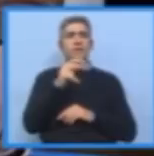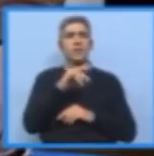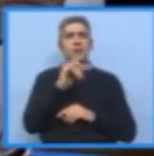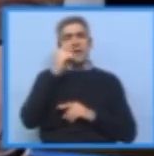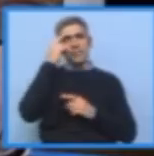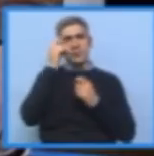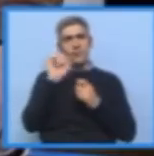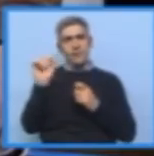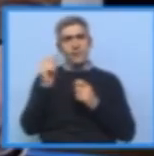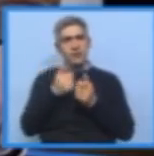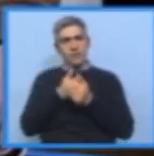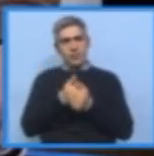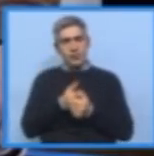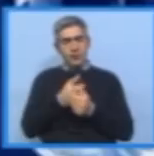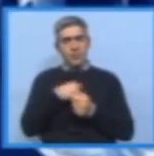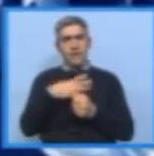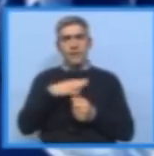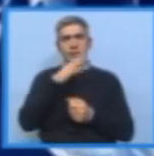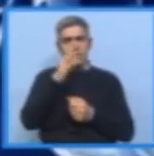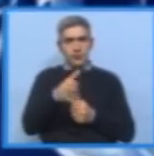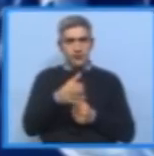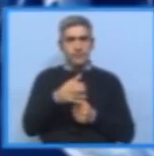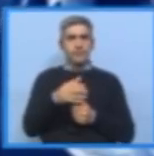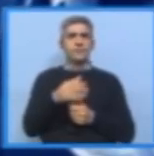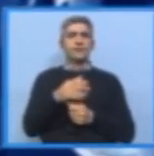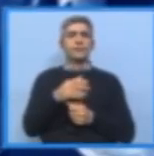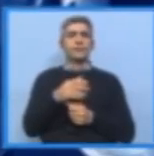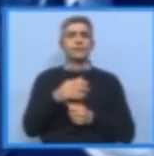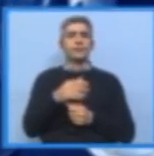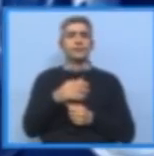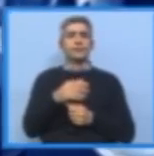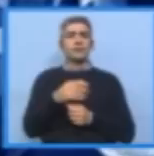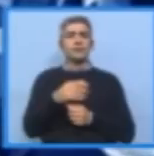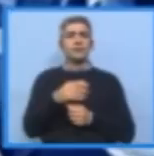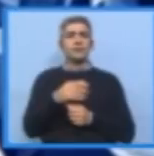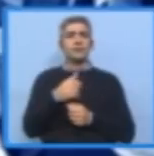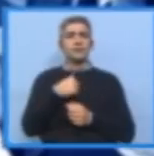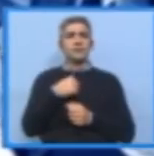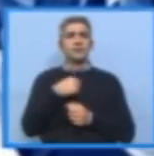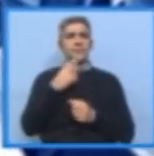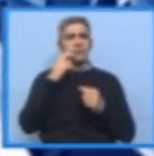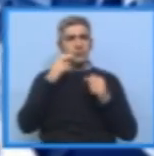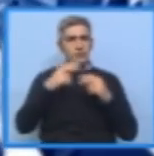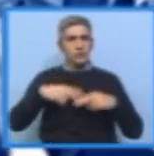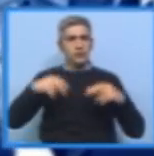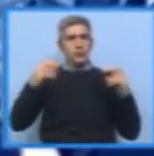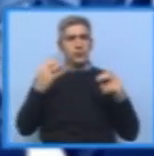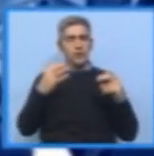do Frei Nunes, para mim foi uma descoberta